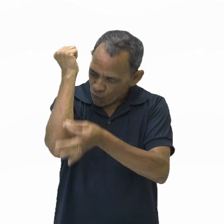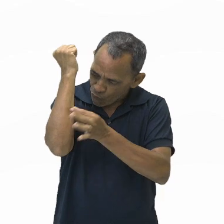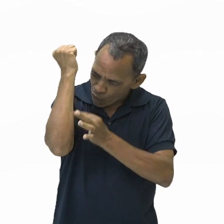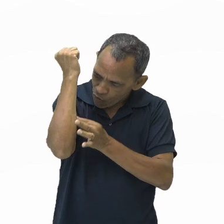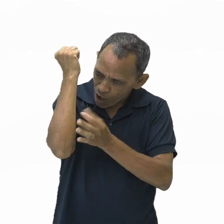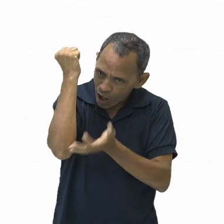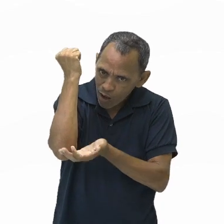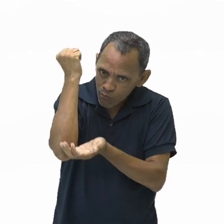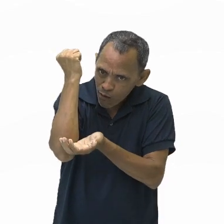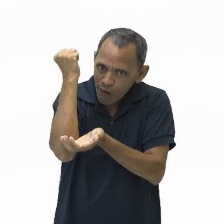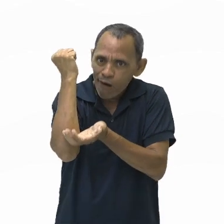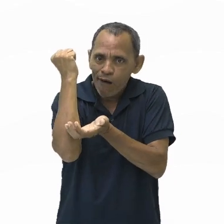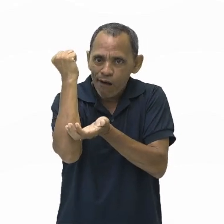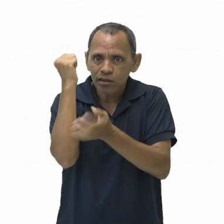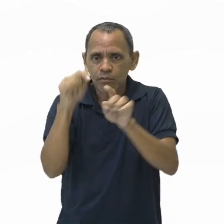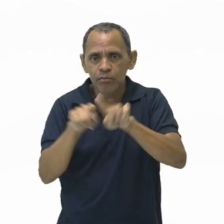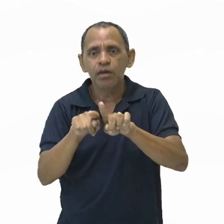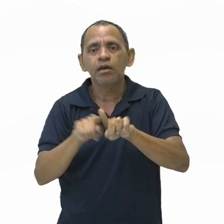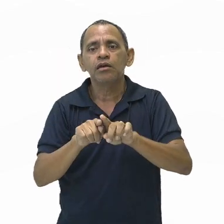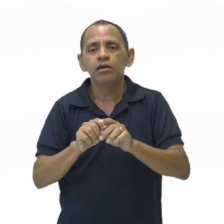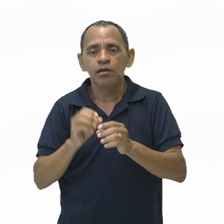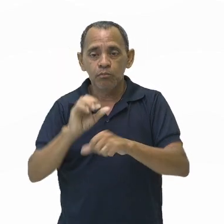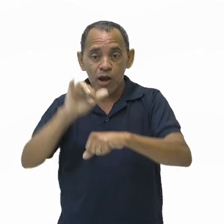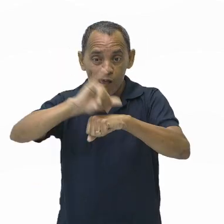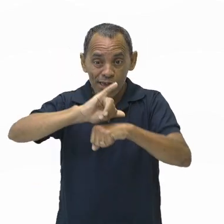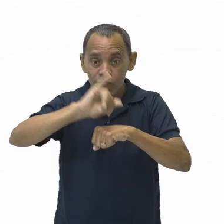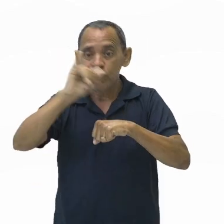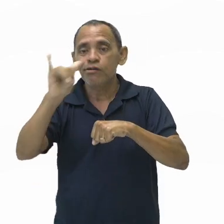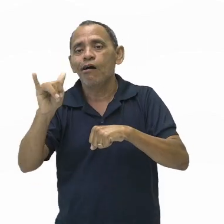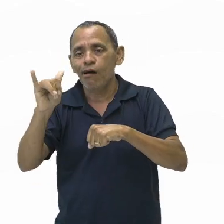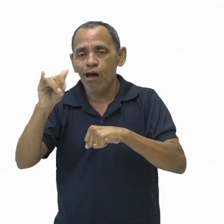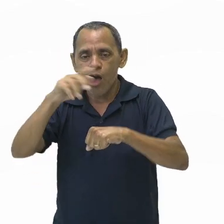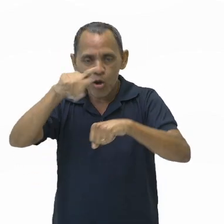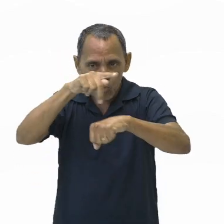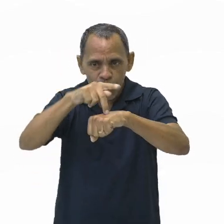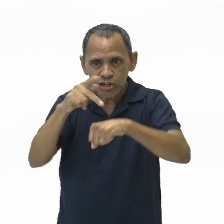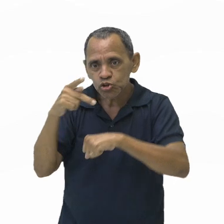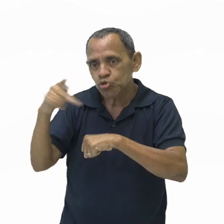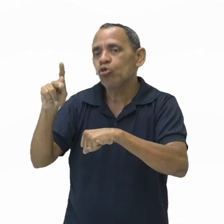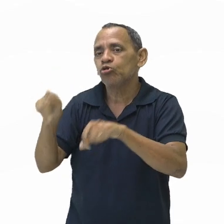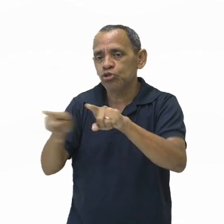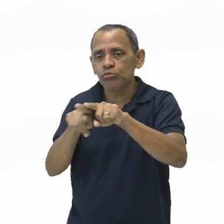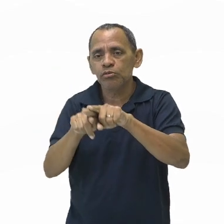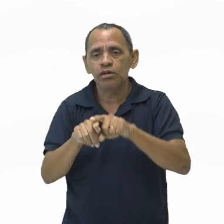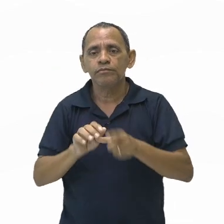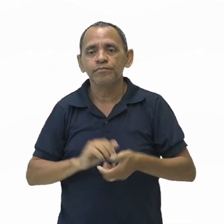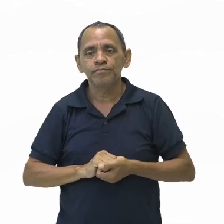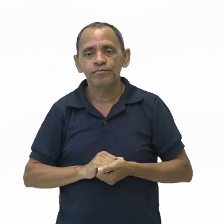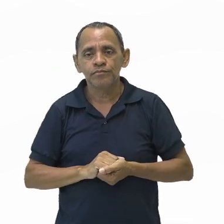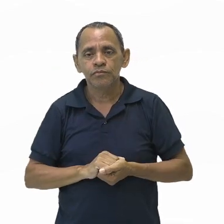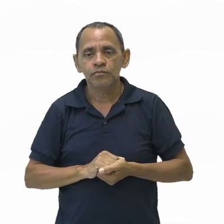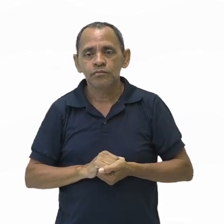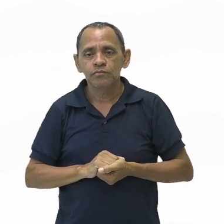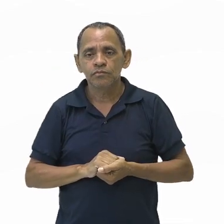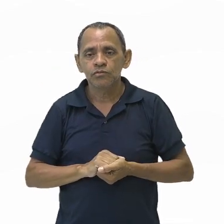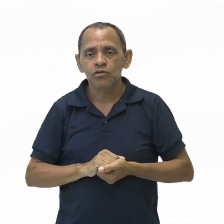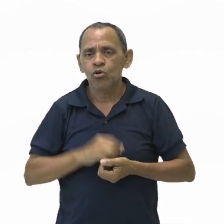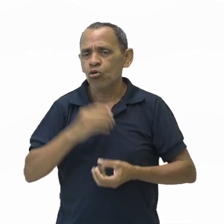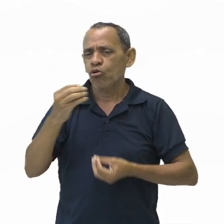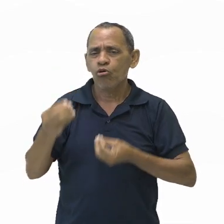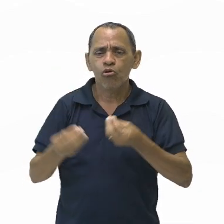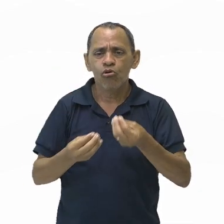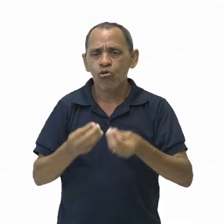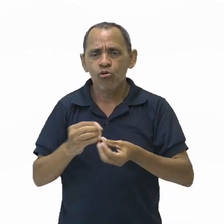de pneus, né, foi muito importante para a região. Isso acabou sendo feito não necessariamente para valorizar